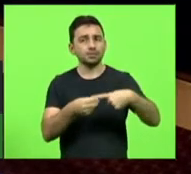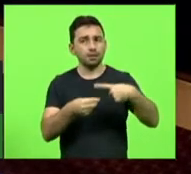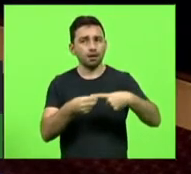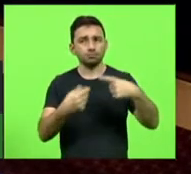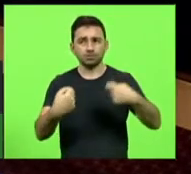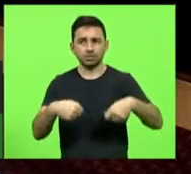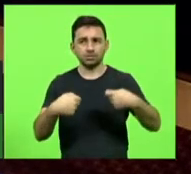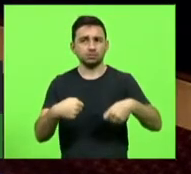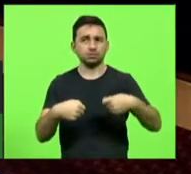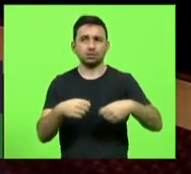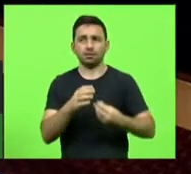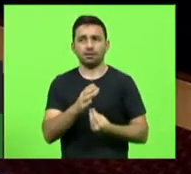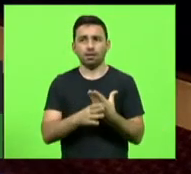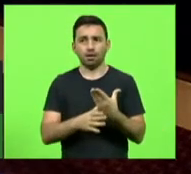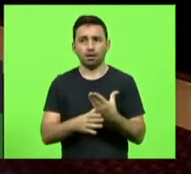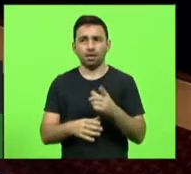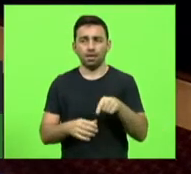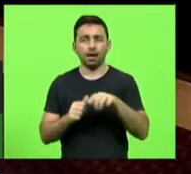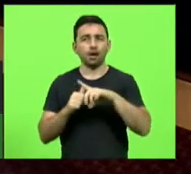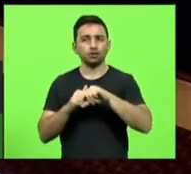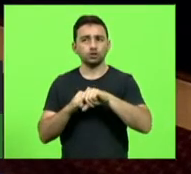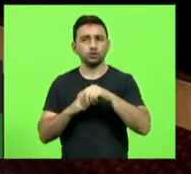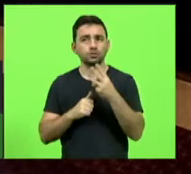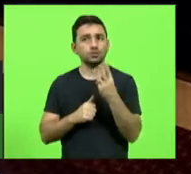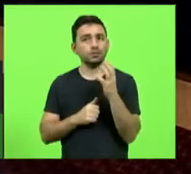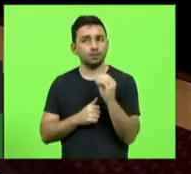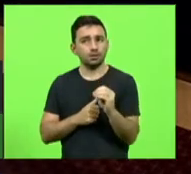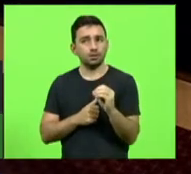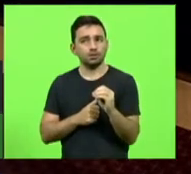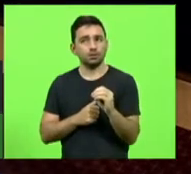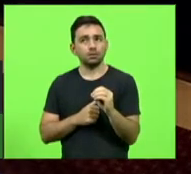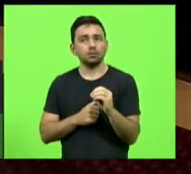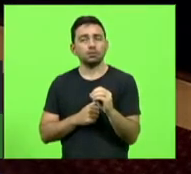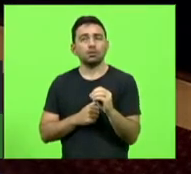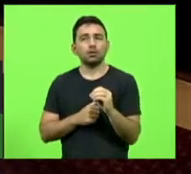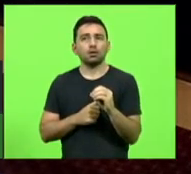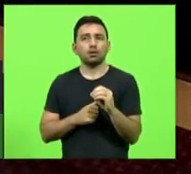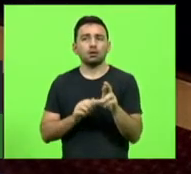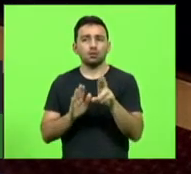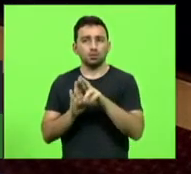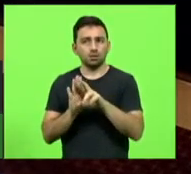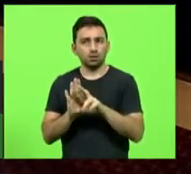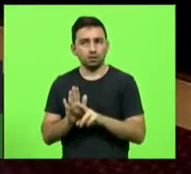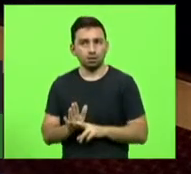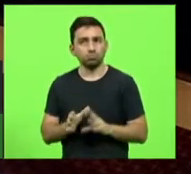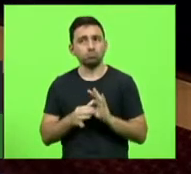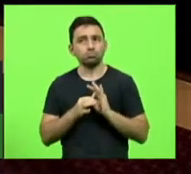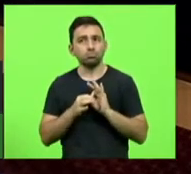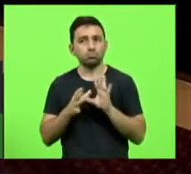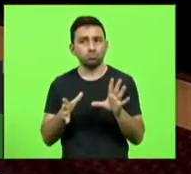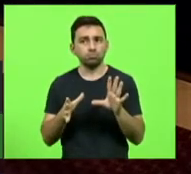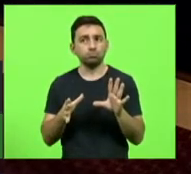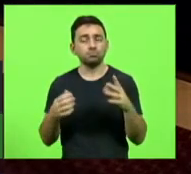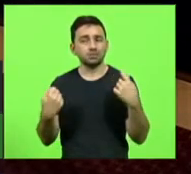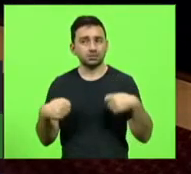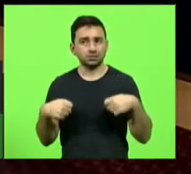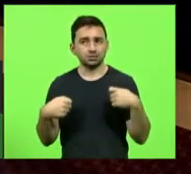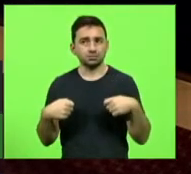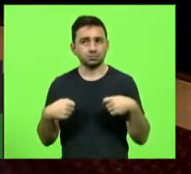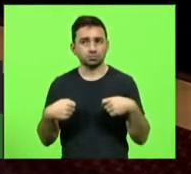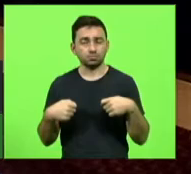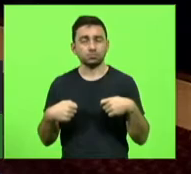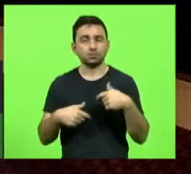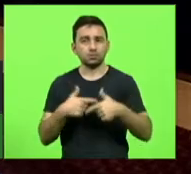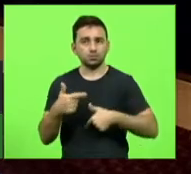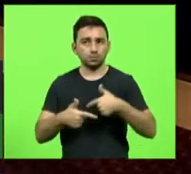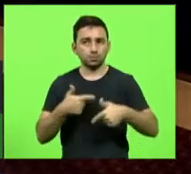30, organizar e prestar serviços diretamente ou sob regime de concessão ou permissão, os serviços públicos